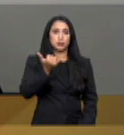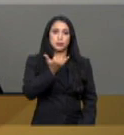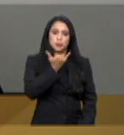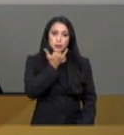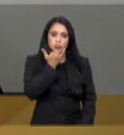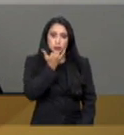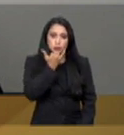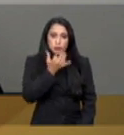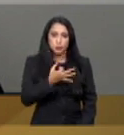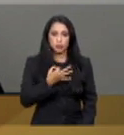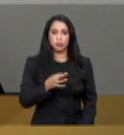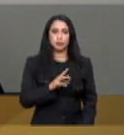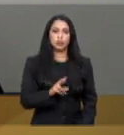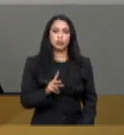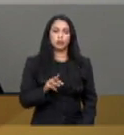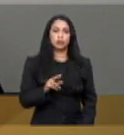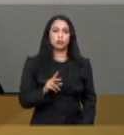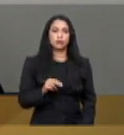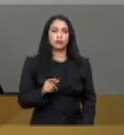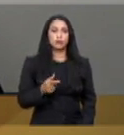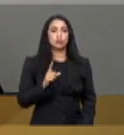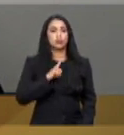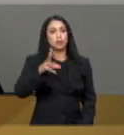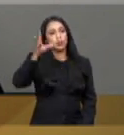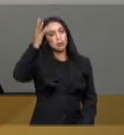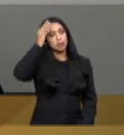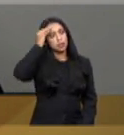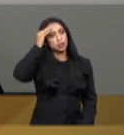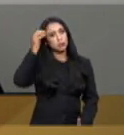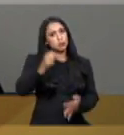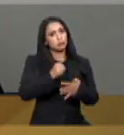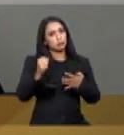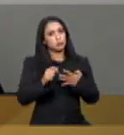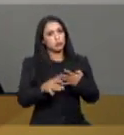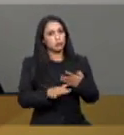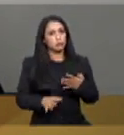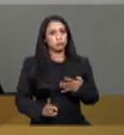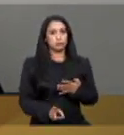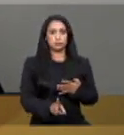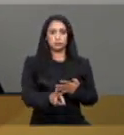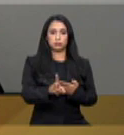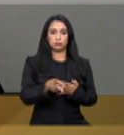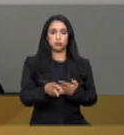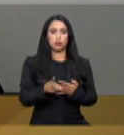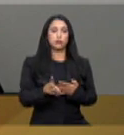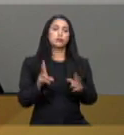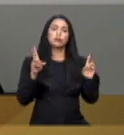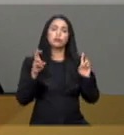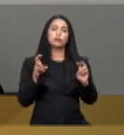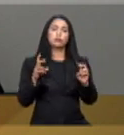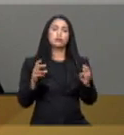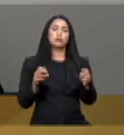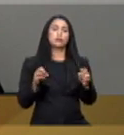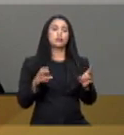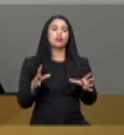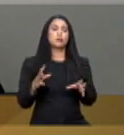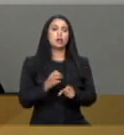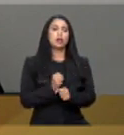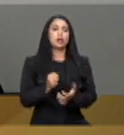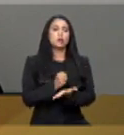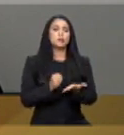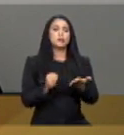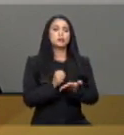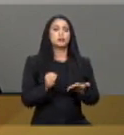das divergências, uma afirmação de entendimento jurisprudencial predominante a respeito da base de cálculo do